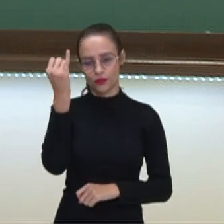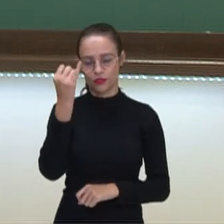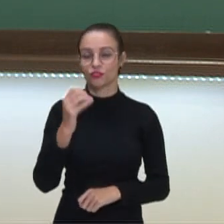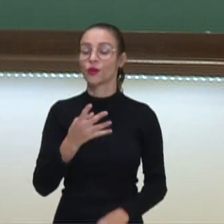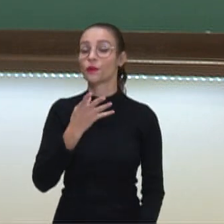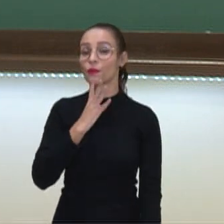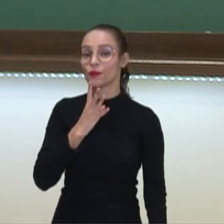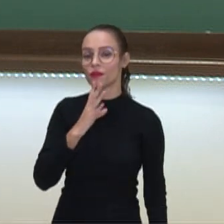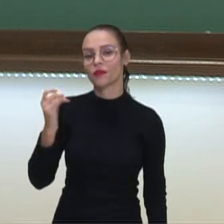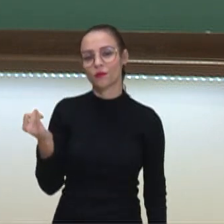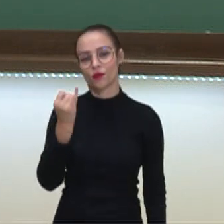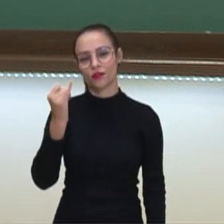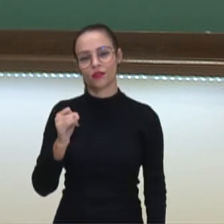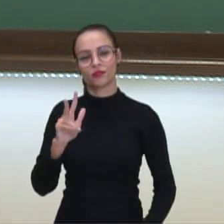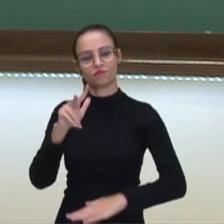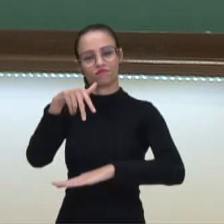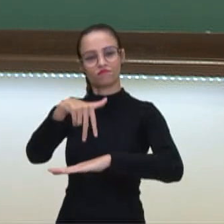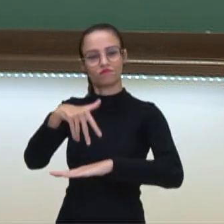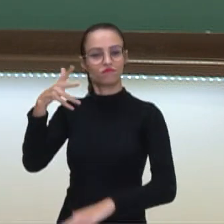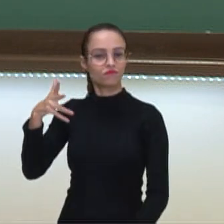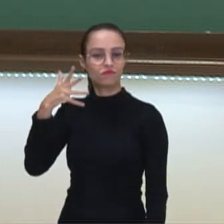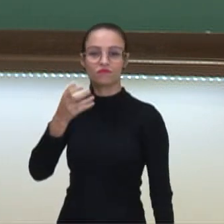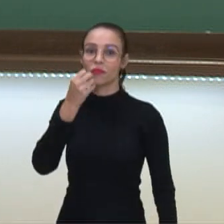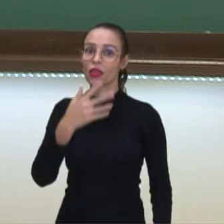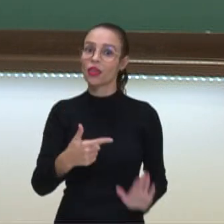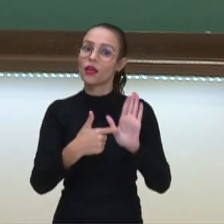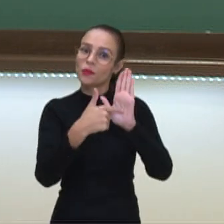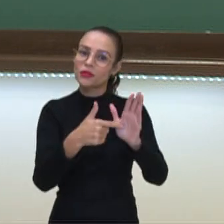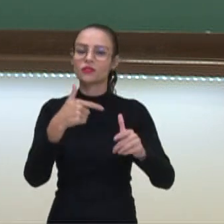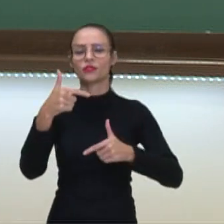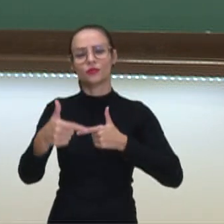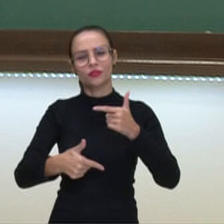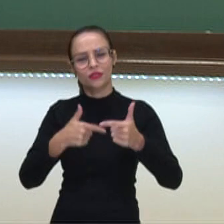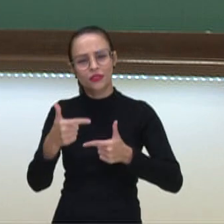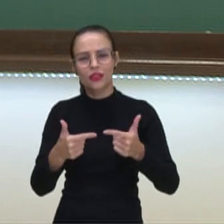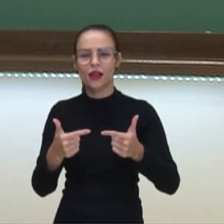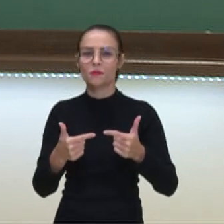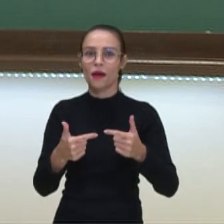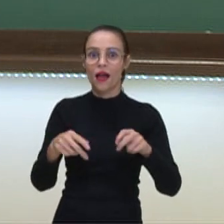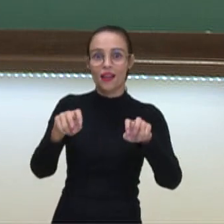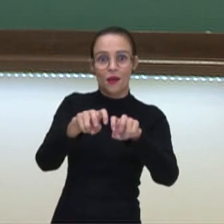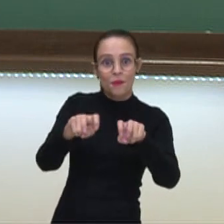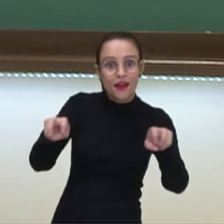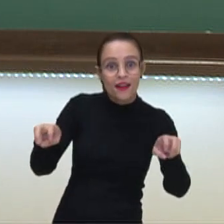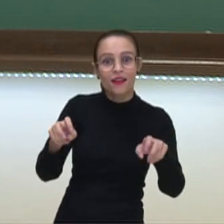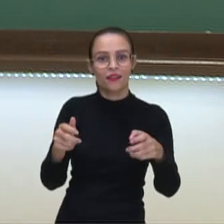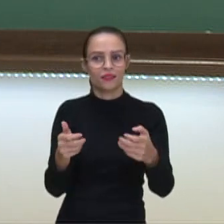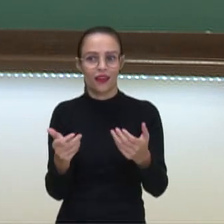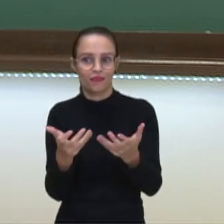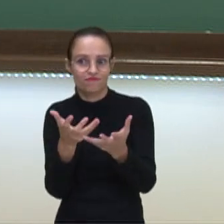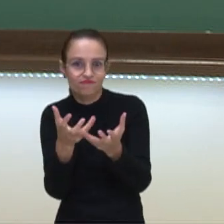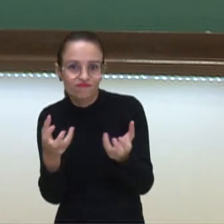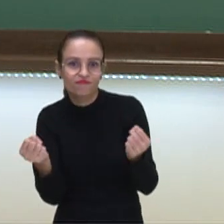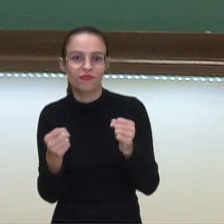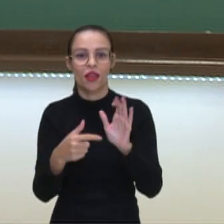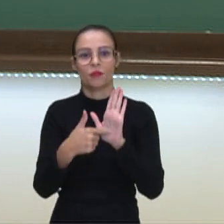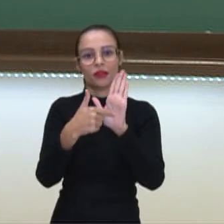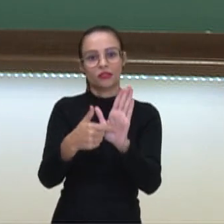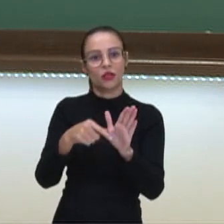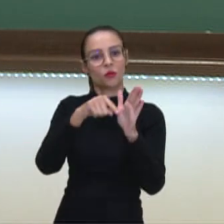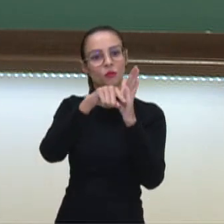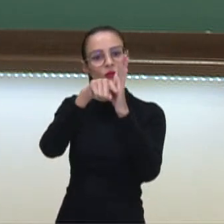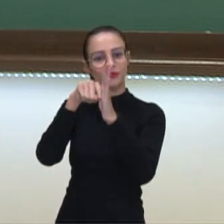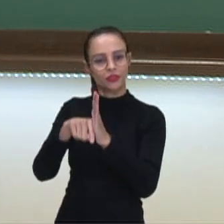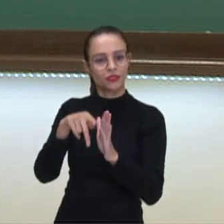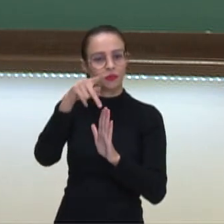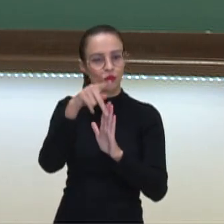a importância de falar bem em público, apresentação de trabalho, convencimento de uma banca, né? Apresentação de um projeto de pesquisa, né?